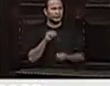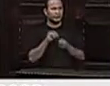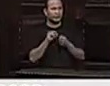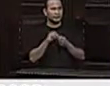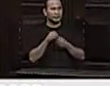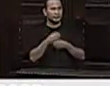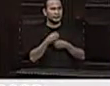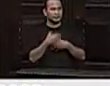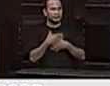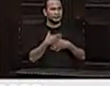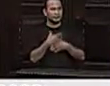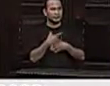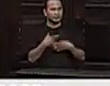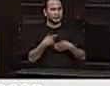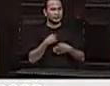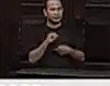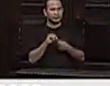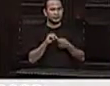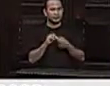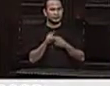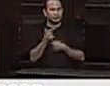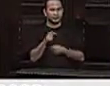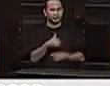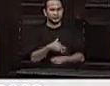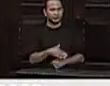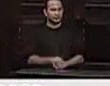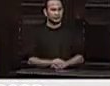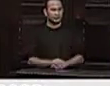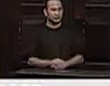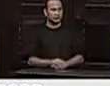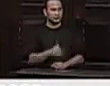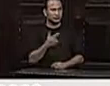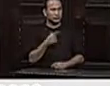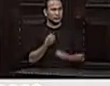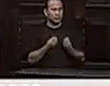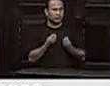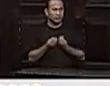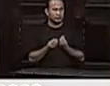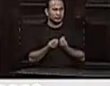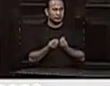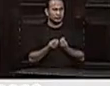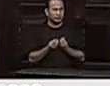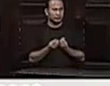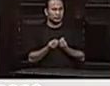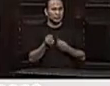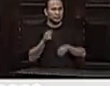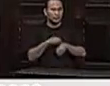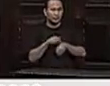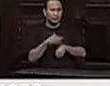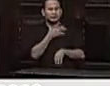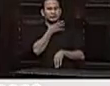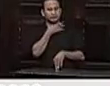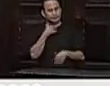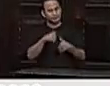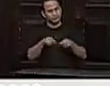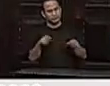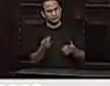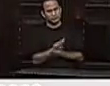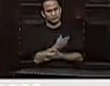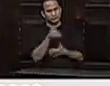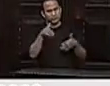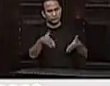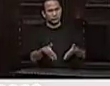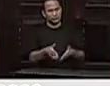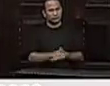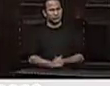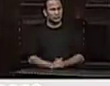sua cidade, você ganha alguns votos mais e se reelege. Não tem cabimento. No momento de crise como esse, no momento onde